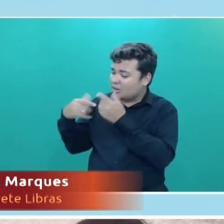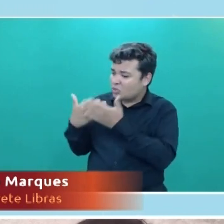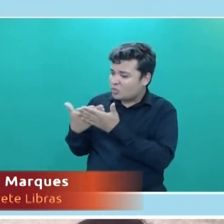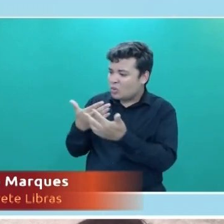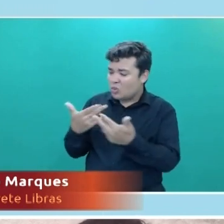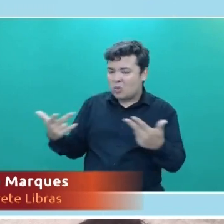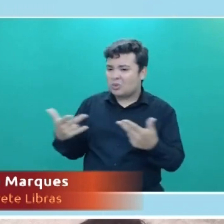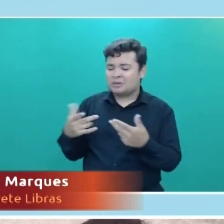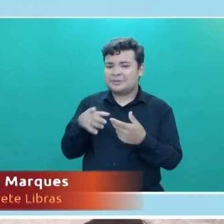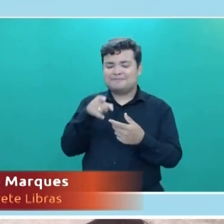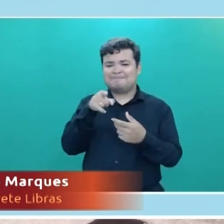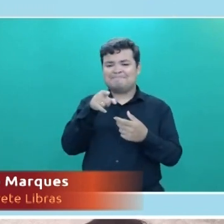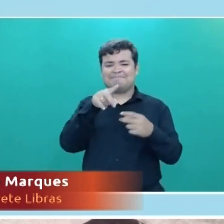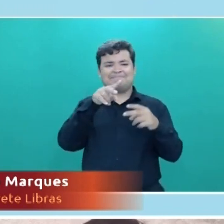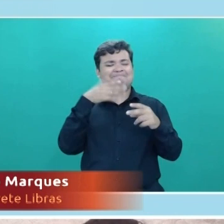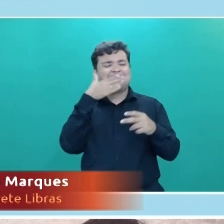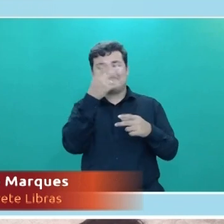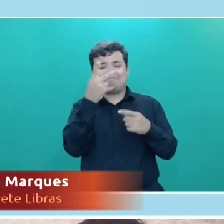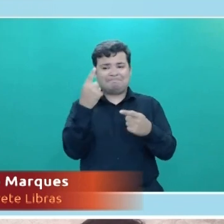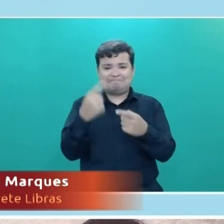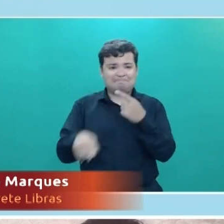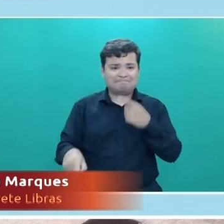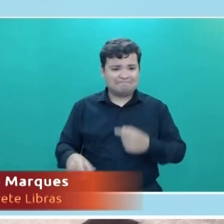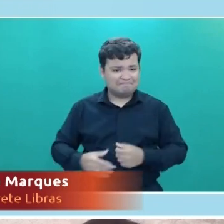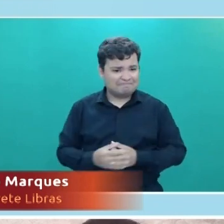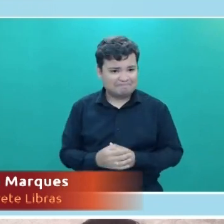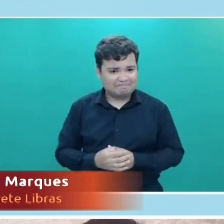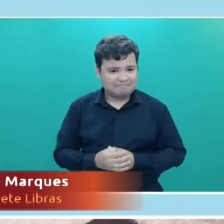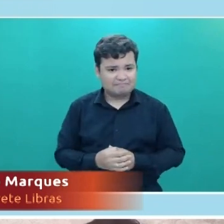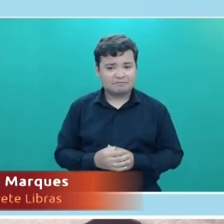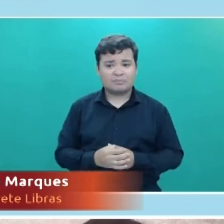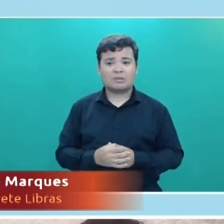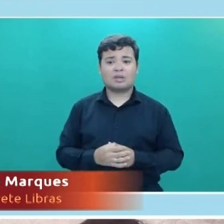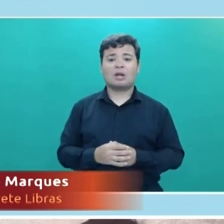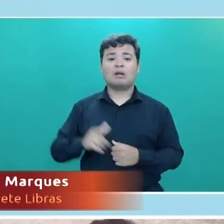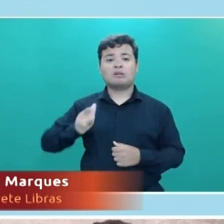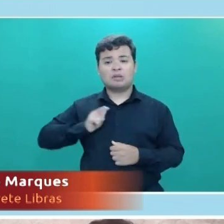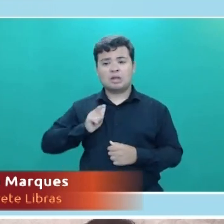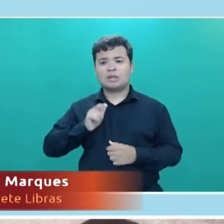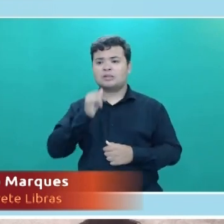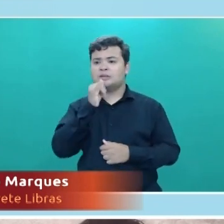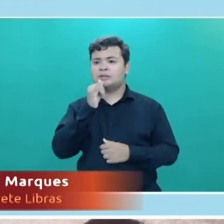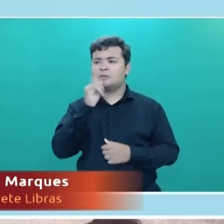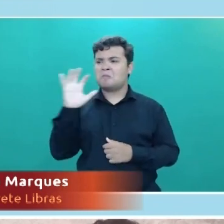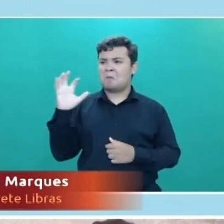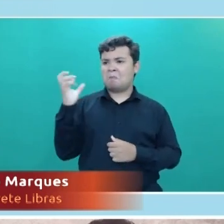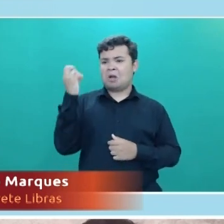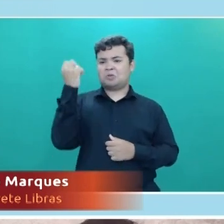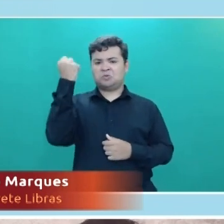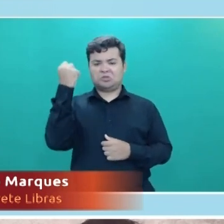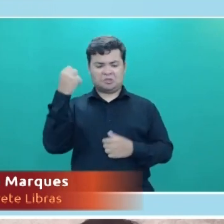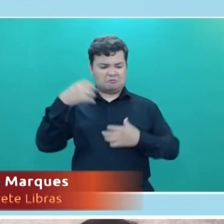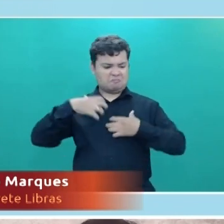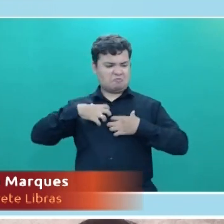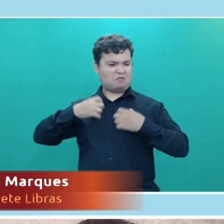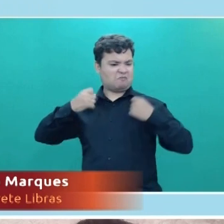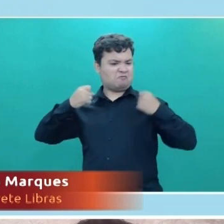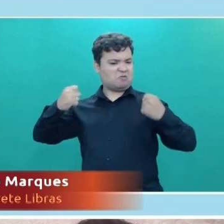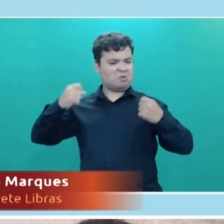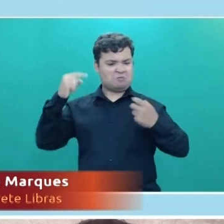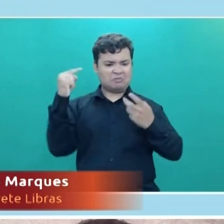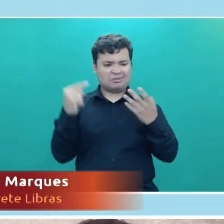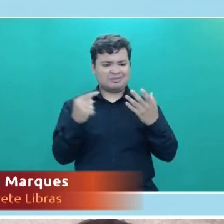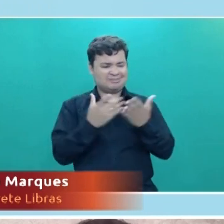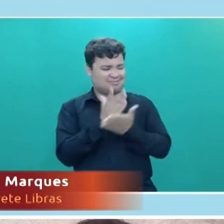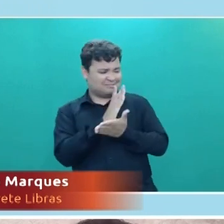com isso? Né? Eles se incomodam com determinados códigos de masculinidade, de virilidade, etc.,